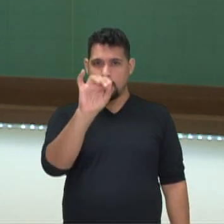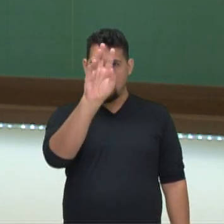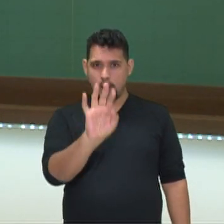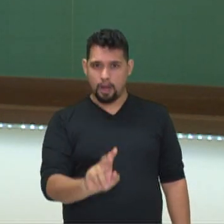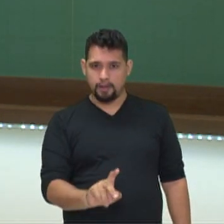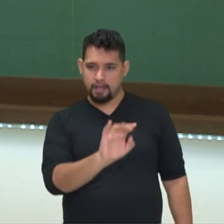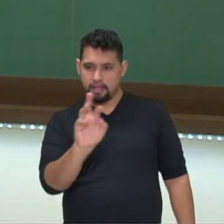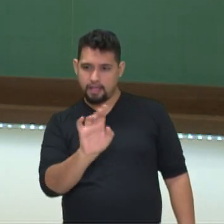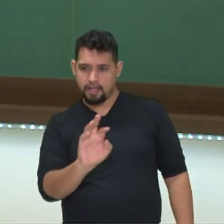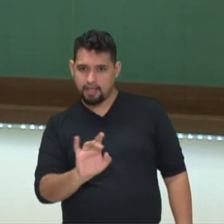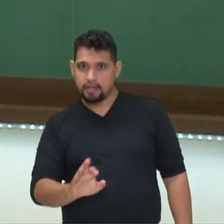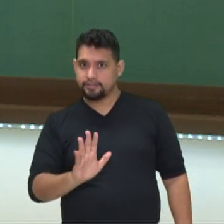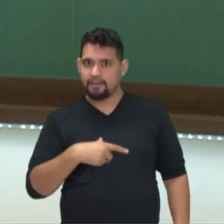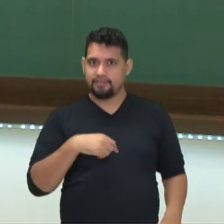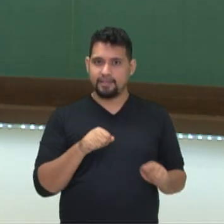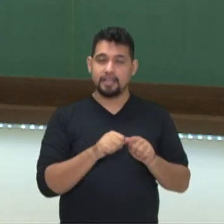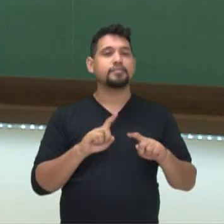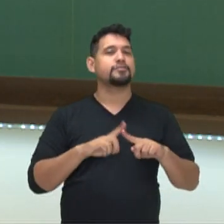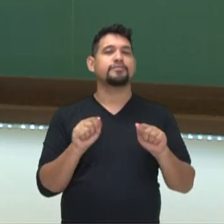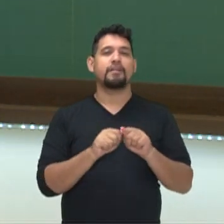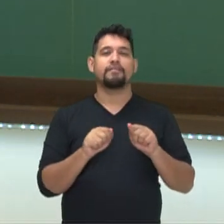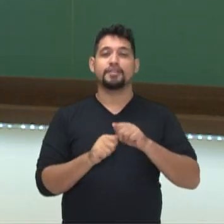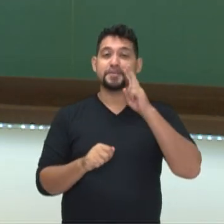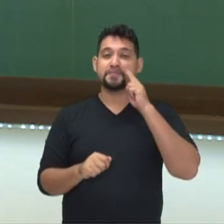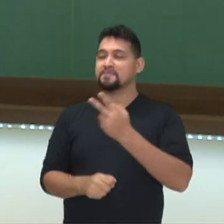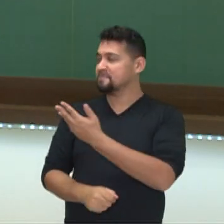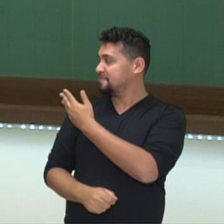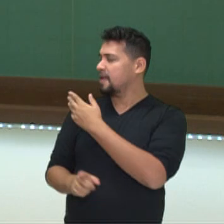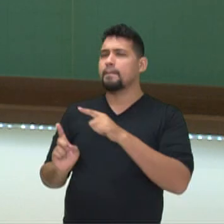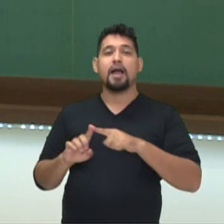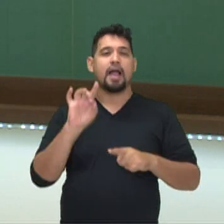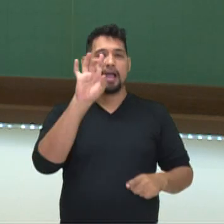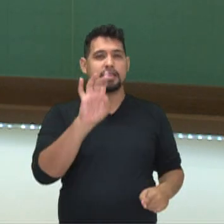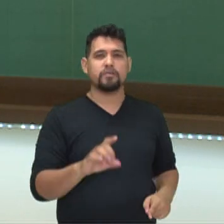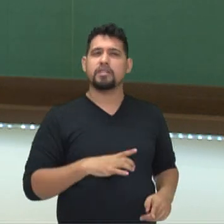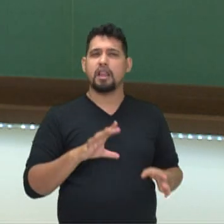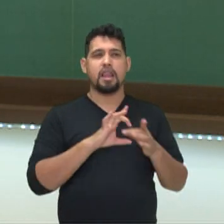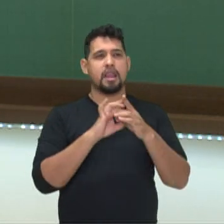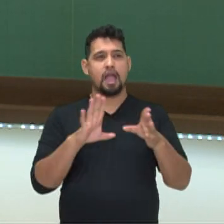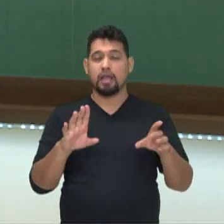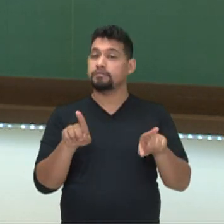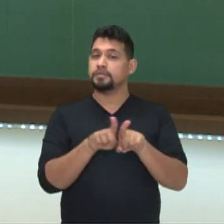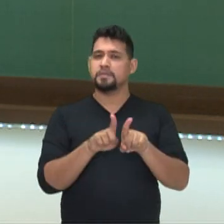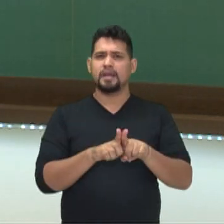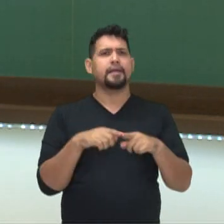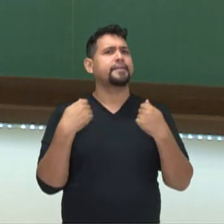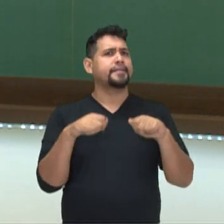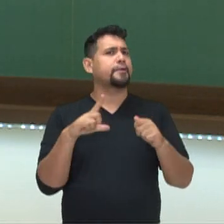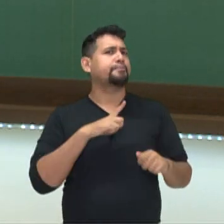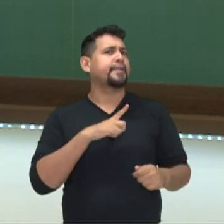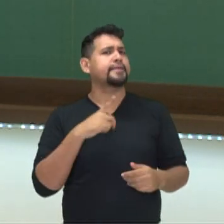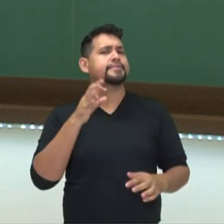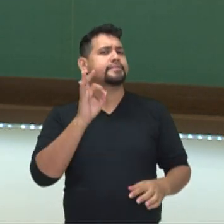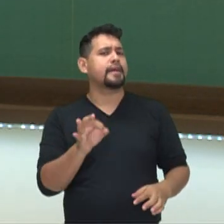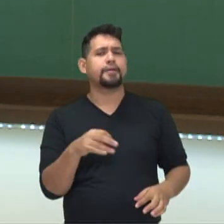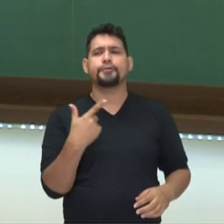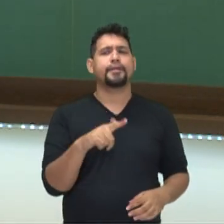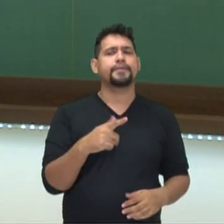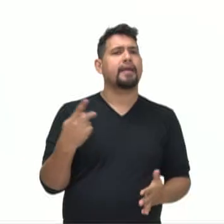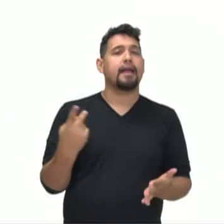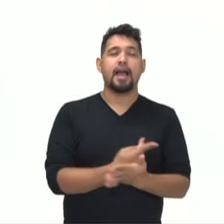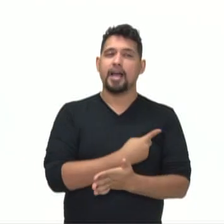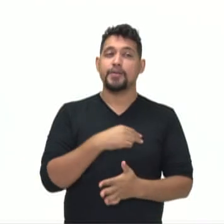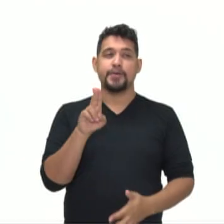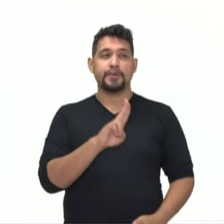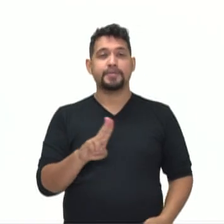acróstico? Bom, eu fiz um aqui, mas cada um de vocês teve sua liberdade. Então, Não tem certo e errado. Eu usei